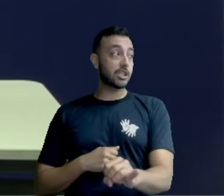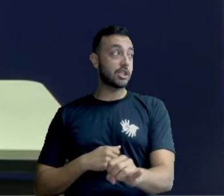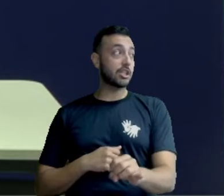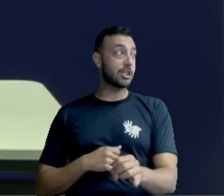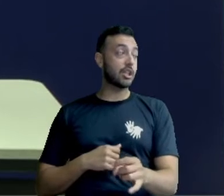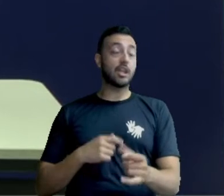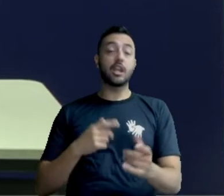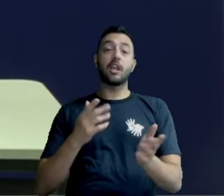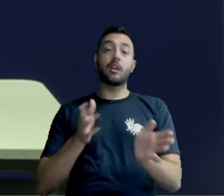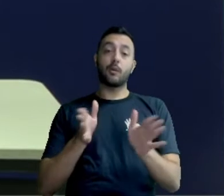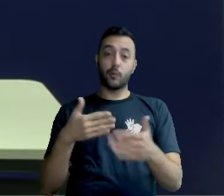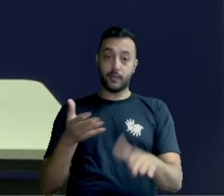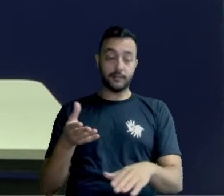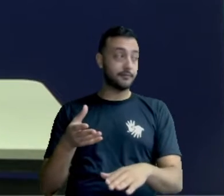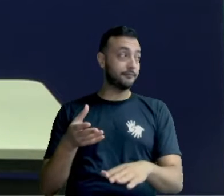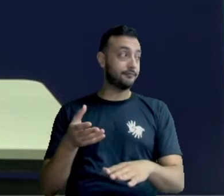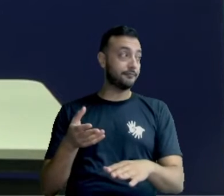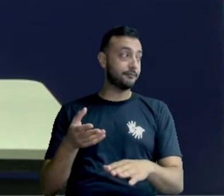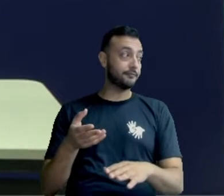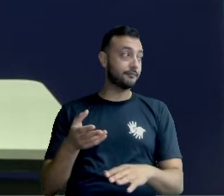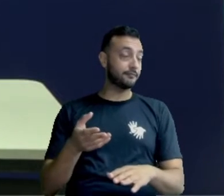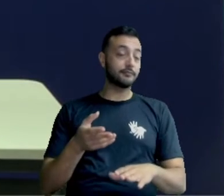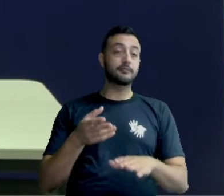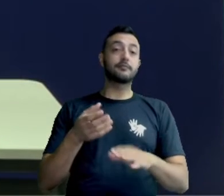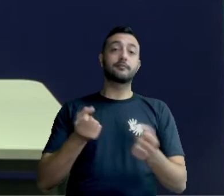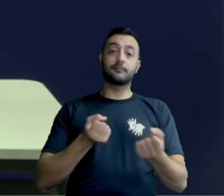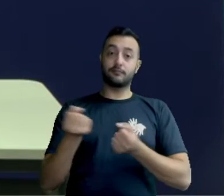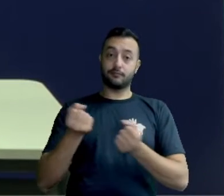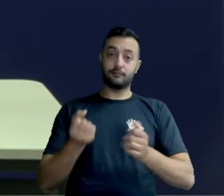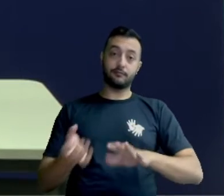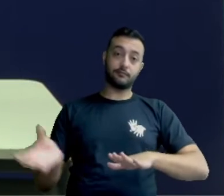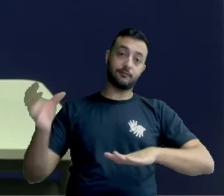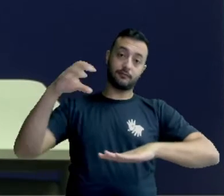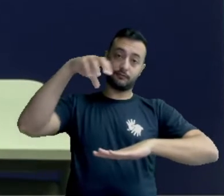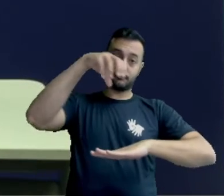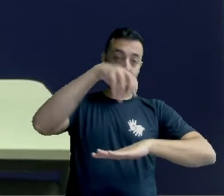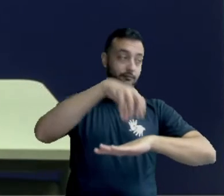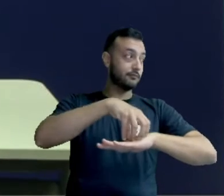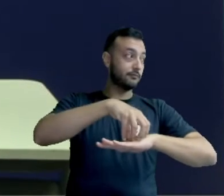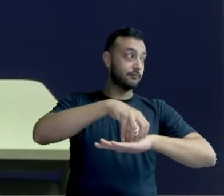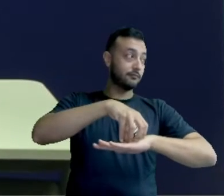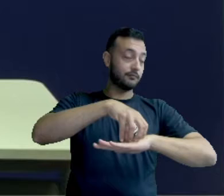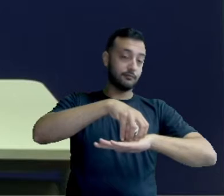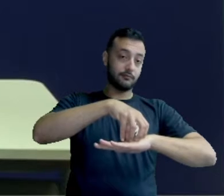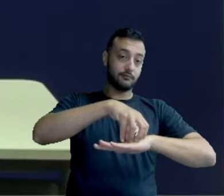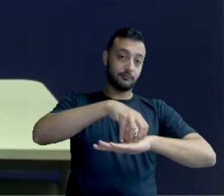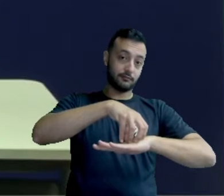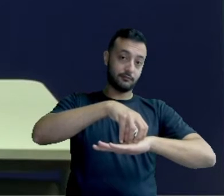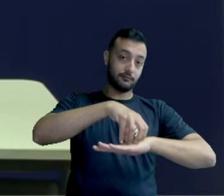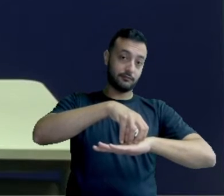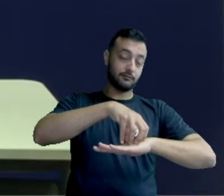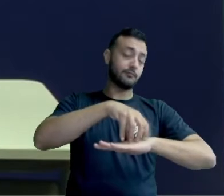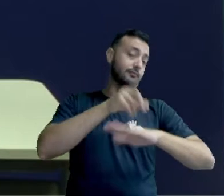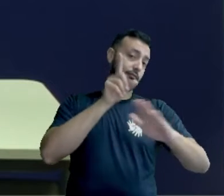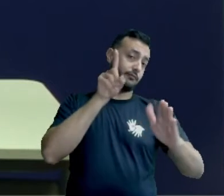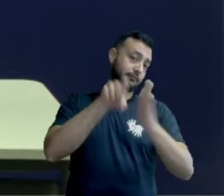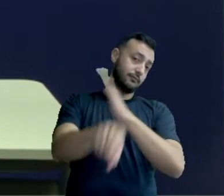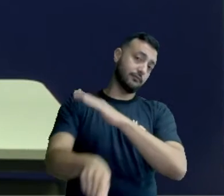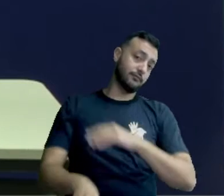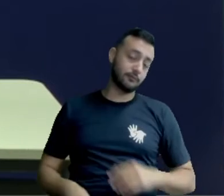objeto, esse cubo aqui, em cima dele, na carroceria, tá? Dele. A pergunta é a